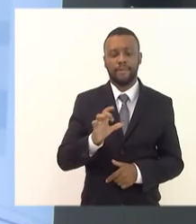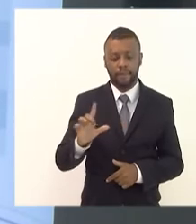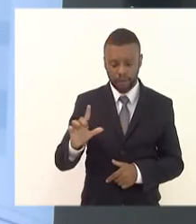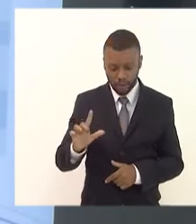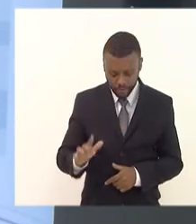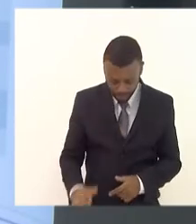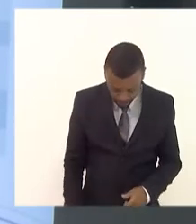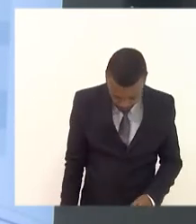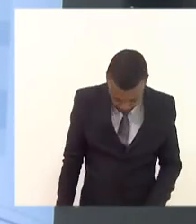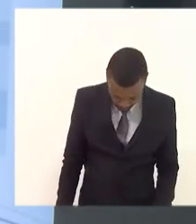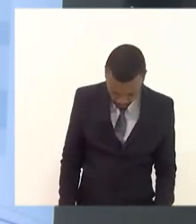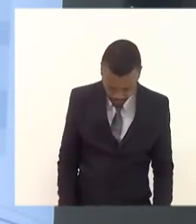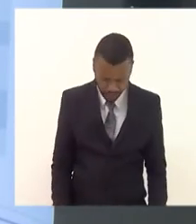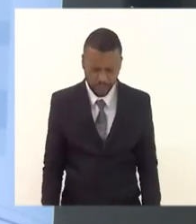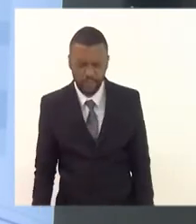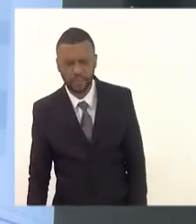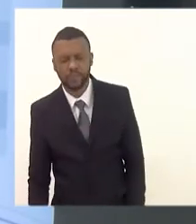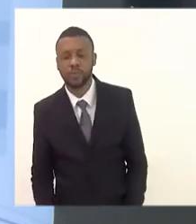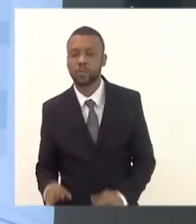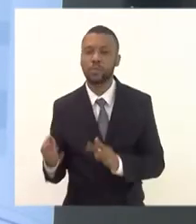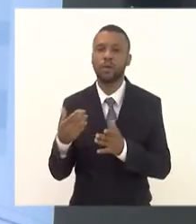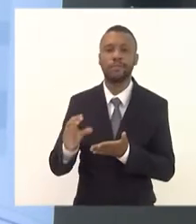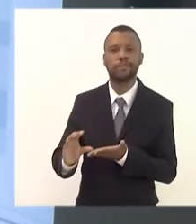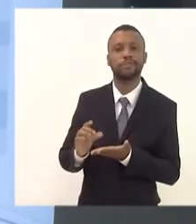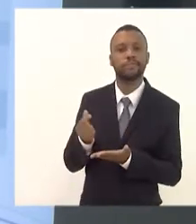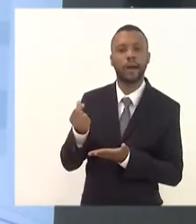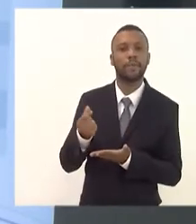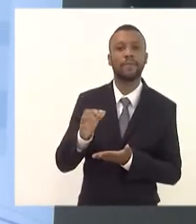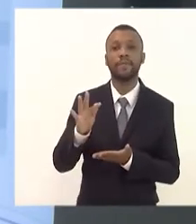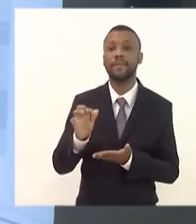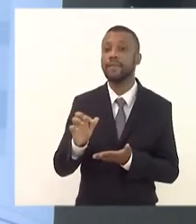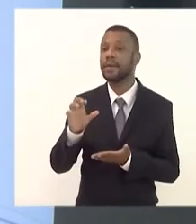Todos eles são verbas do FECAM, né? Pode passar.